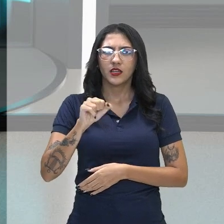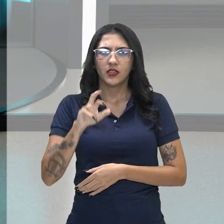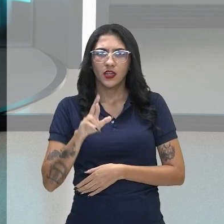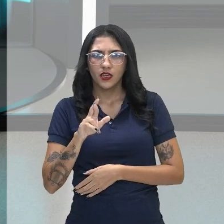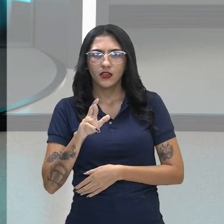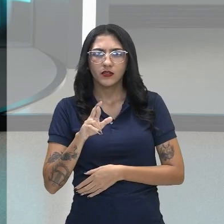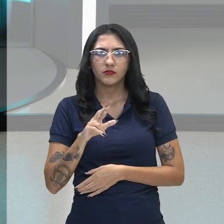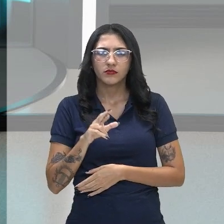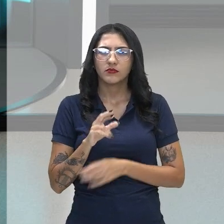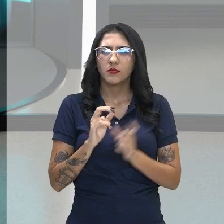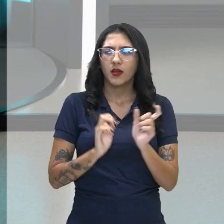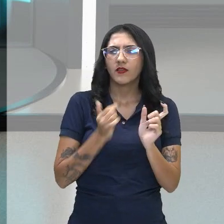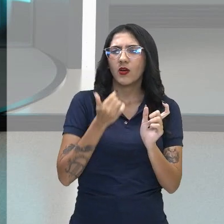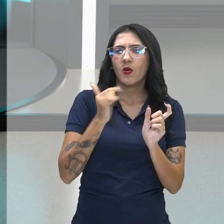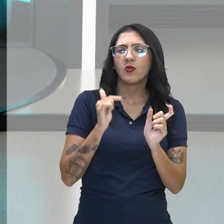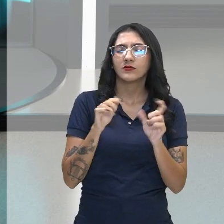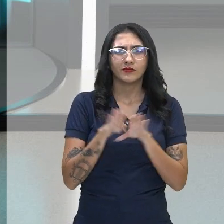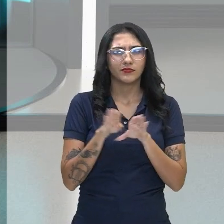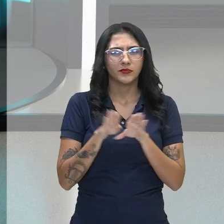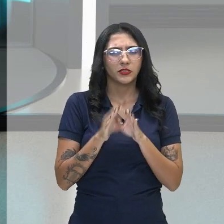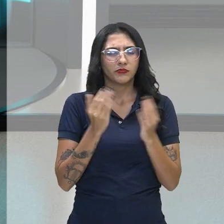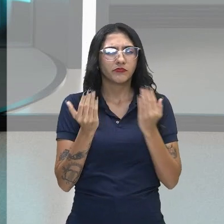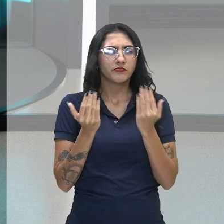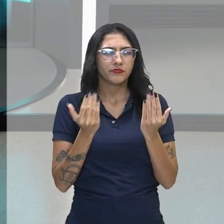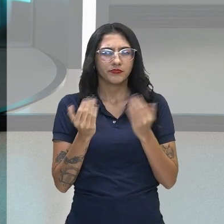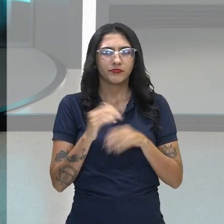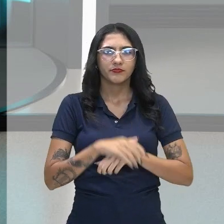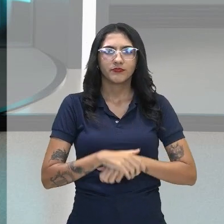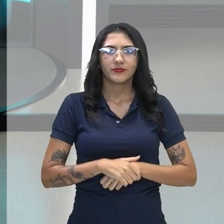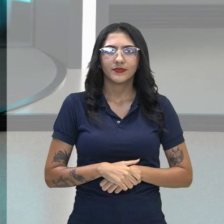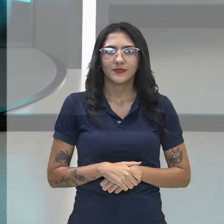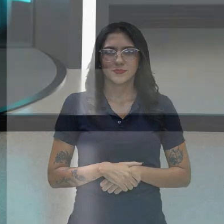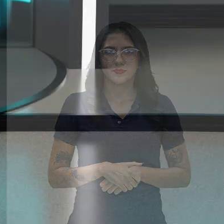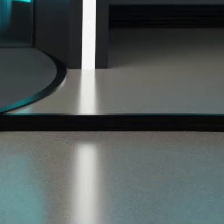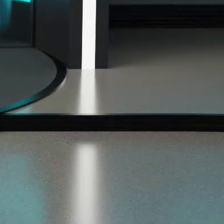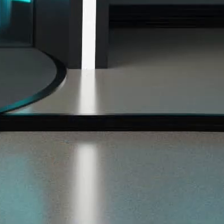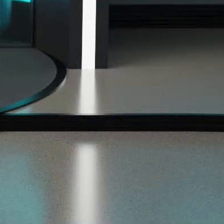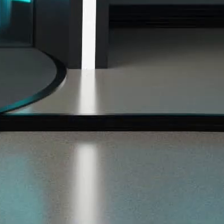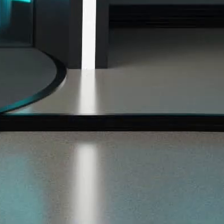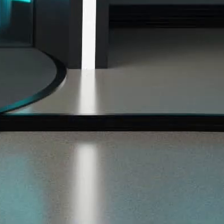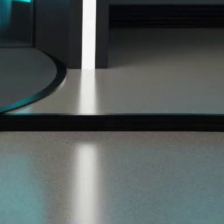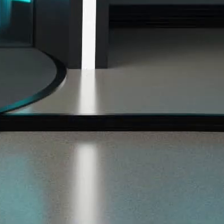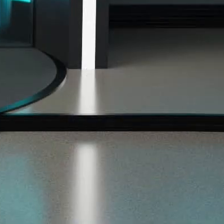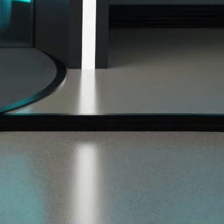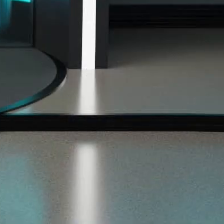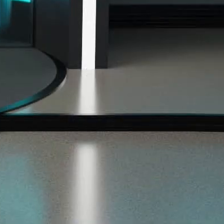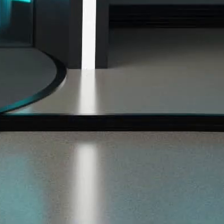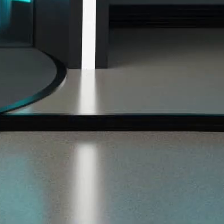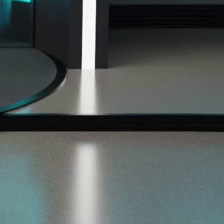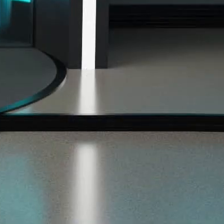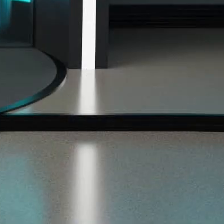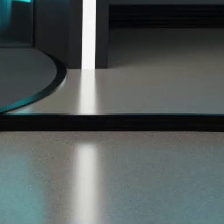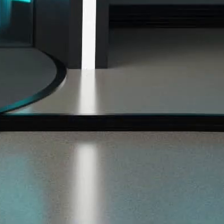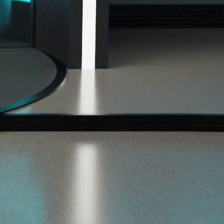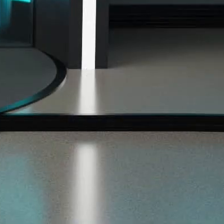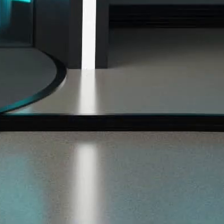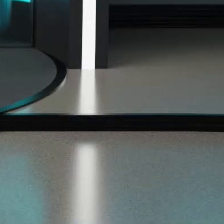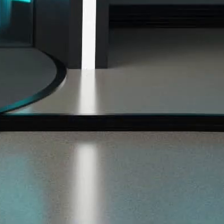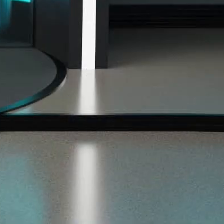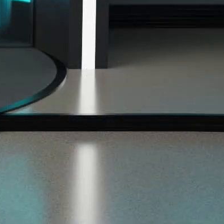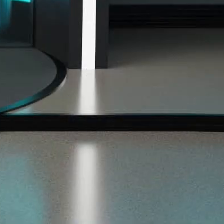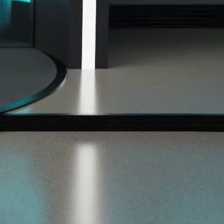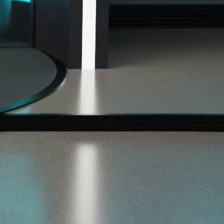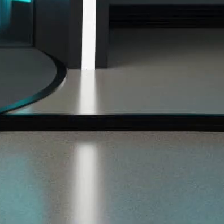palavra computer, já dá para saber o que é. E science, certo? Então, você vai confirmando, além de olhar também as palavras que tem aqui